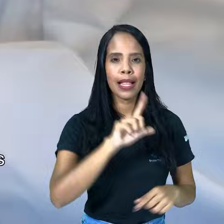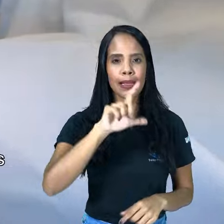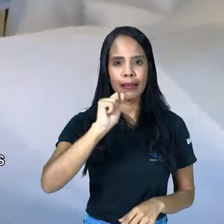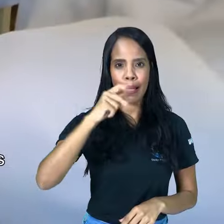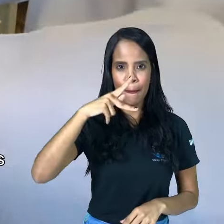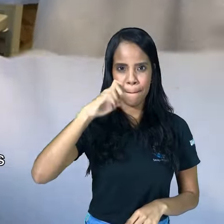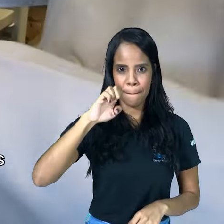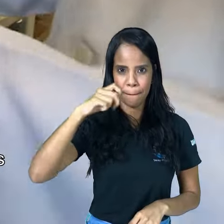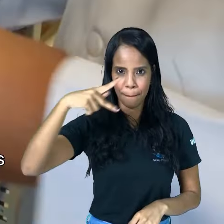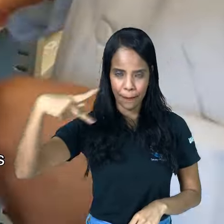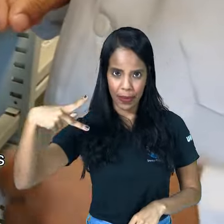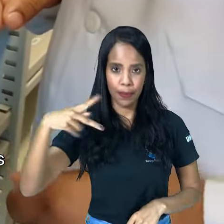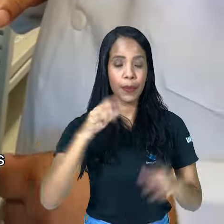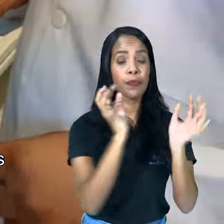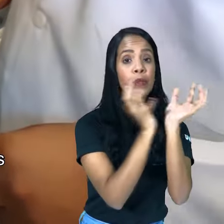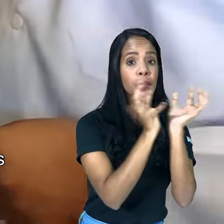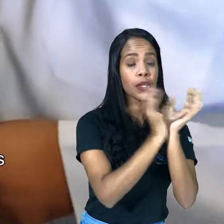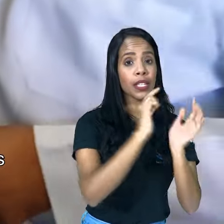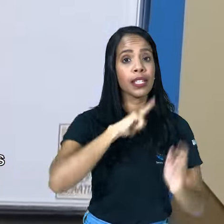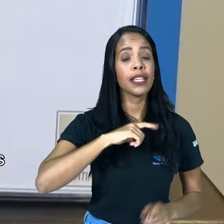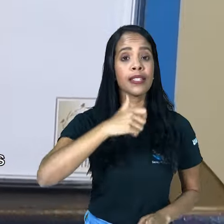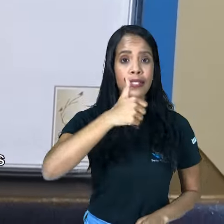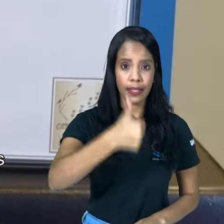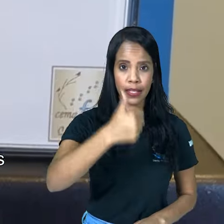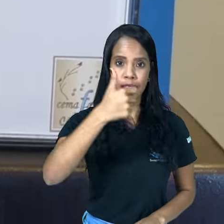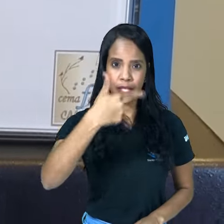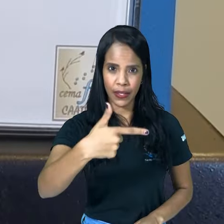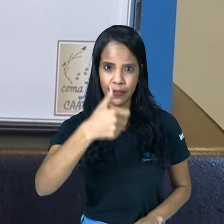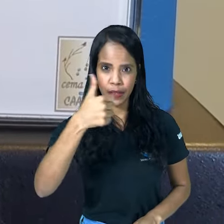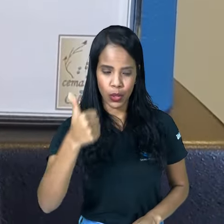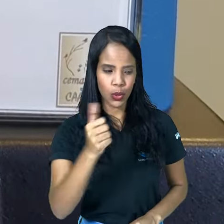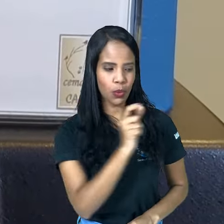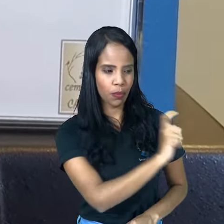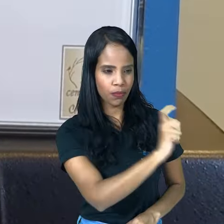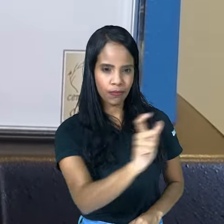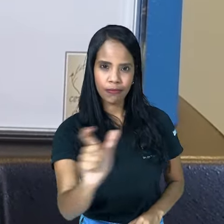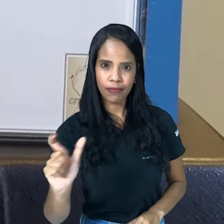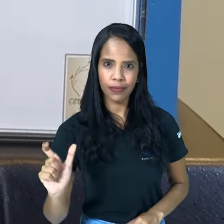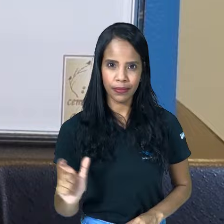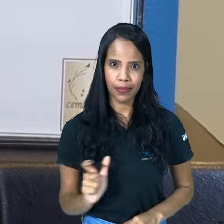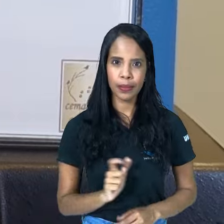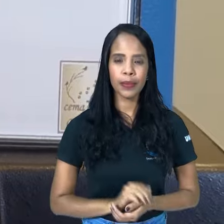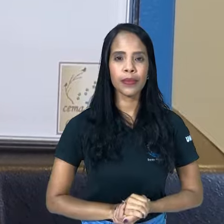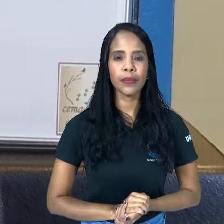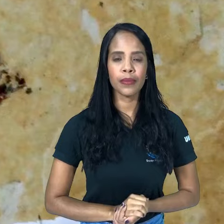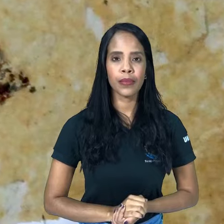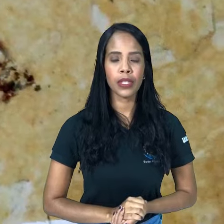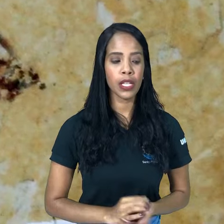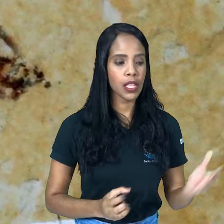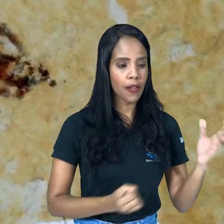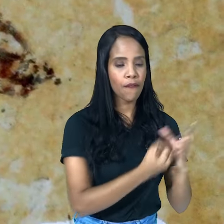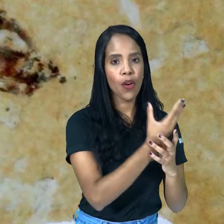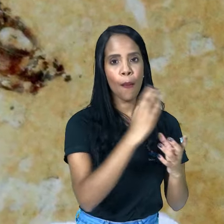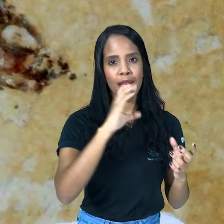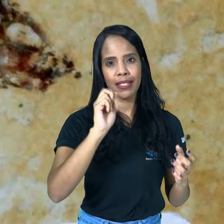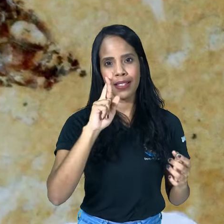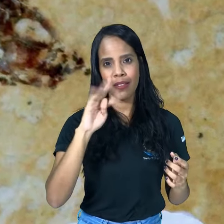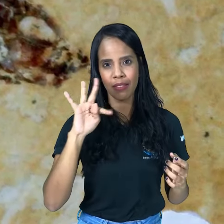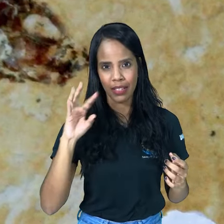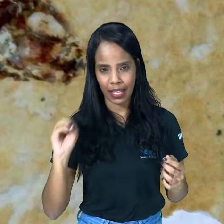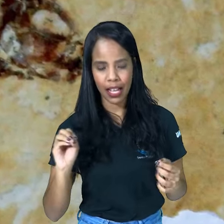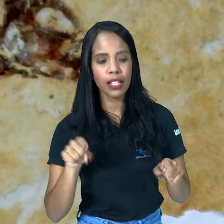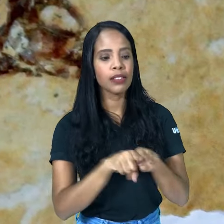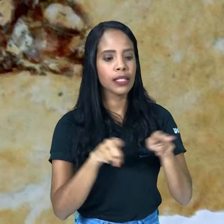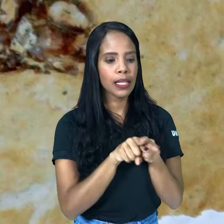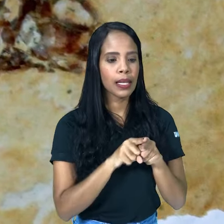LAPEP. Atualmente, a coleção conta com 121 peças tombadas, sendo 8 peças da formação Trato e as outras 113